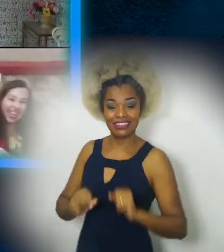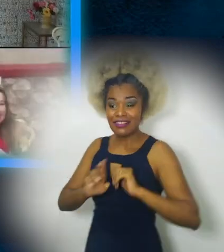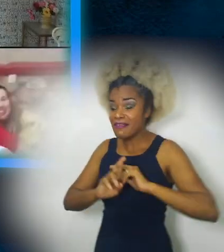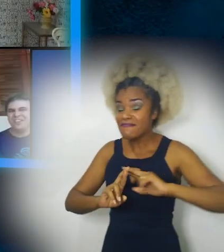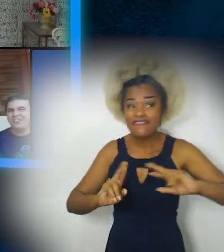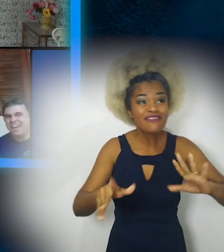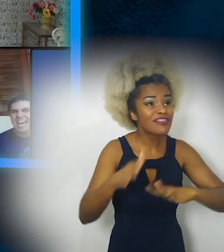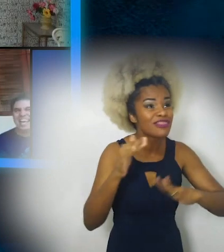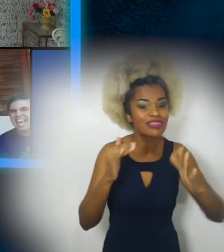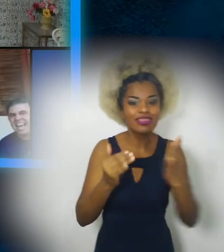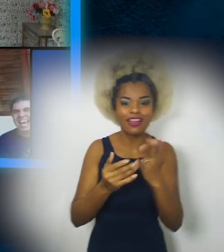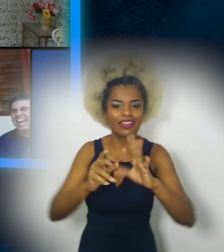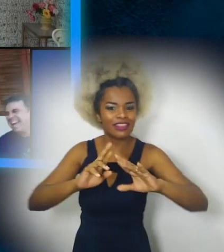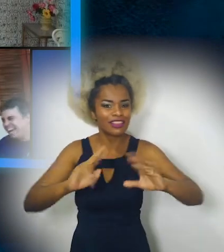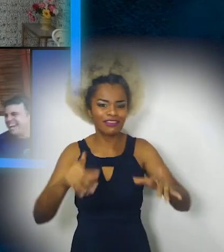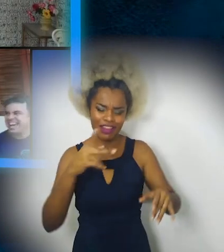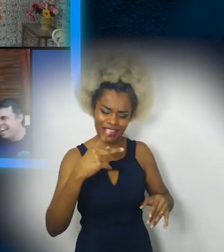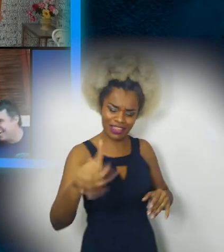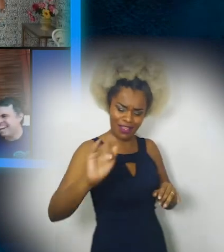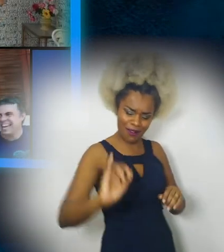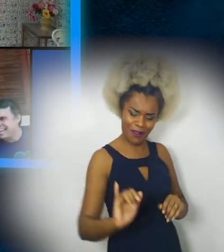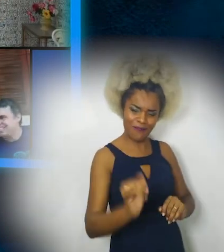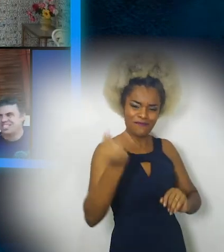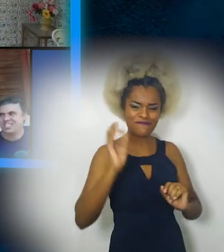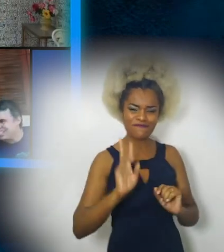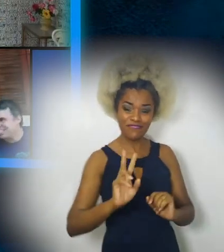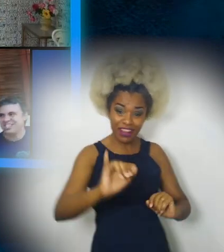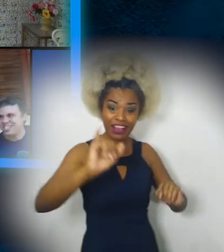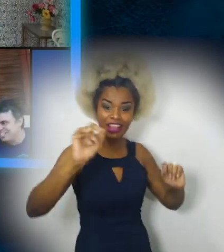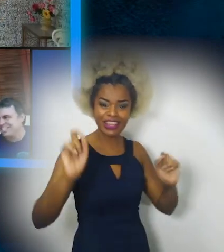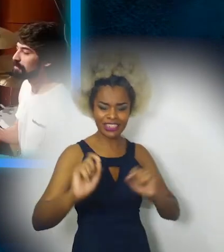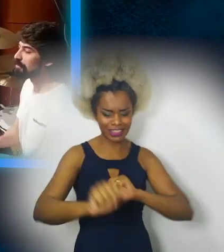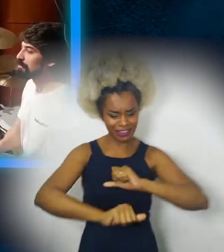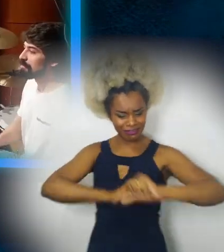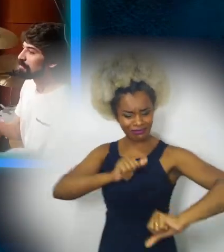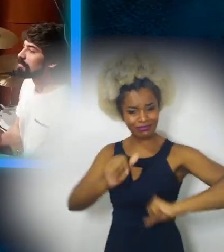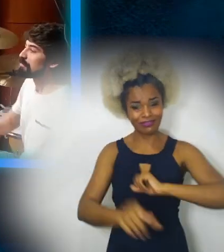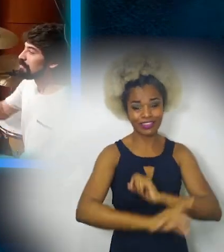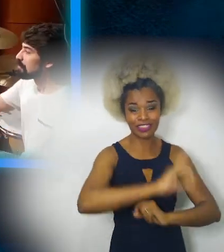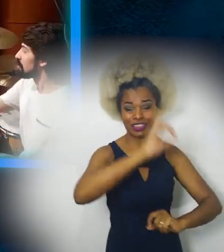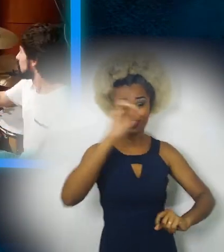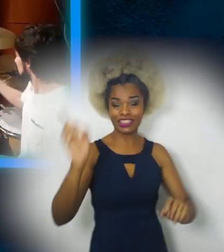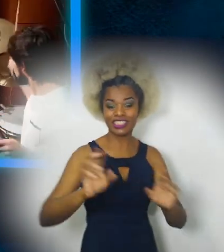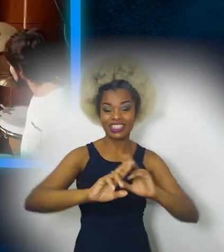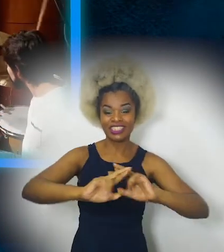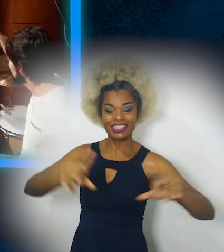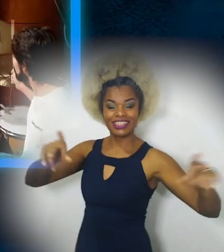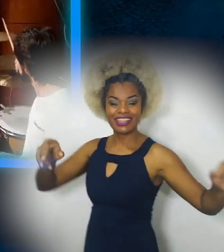Um dia de